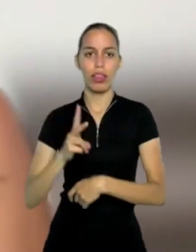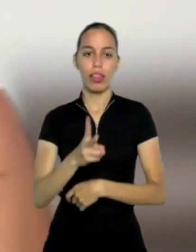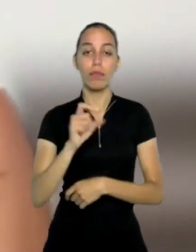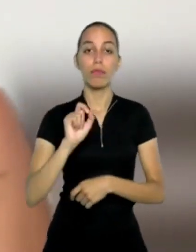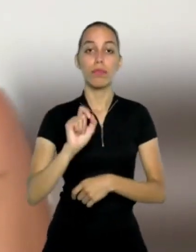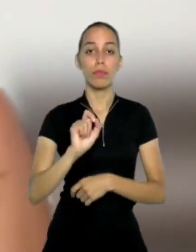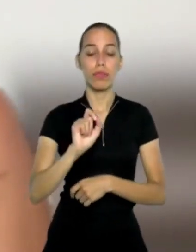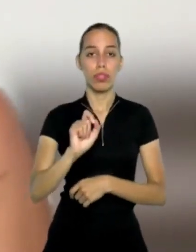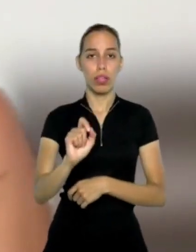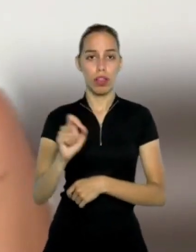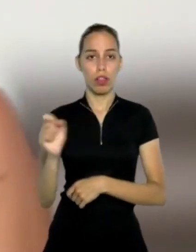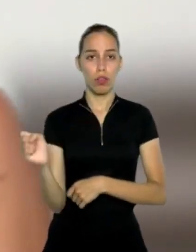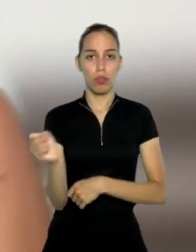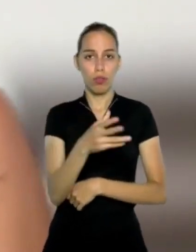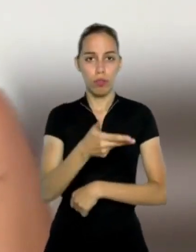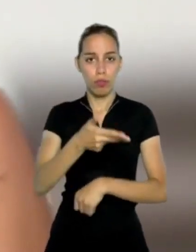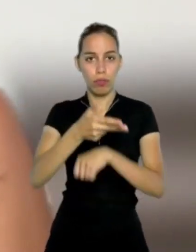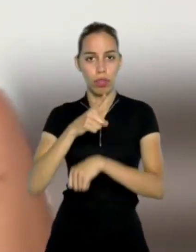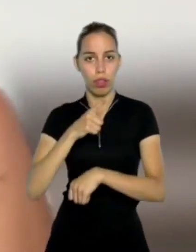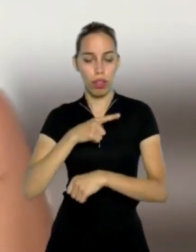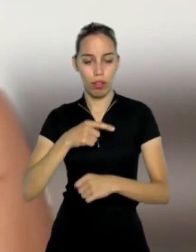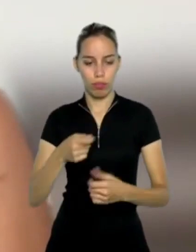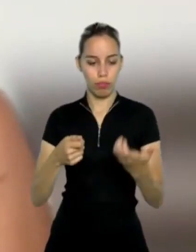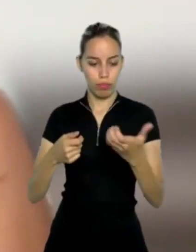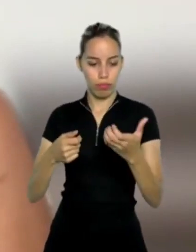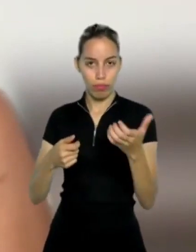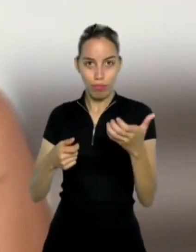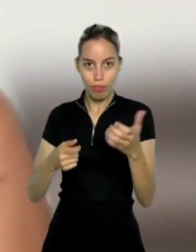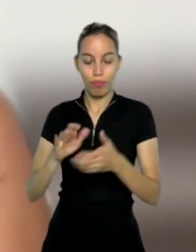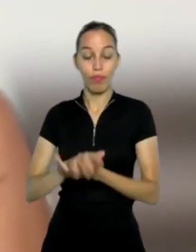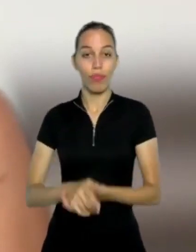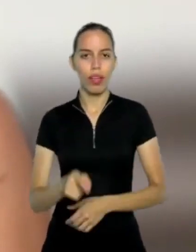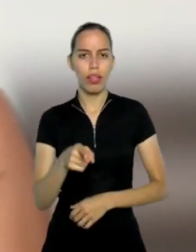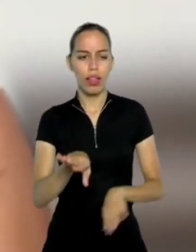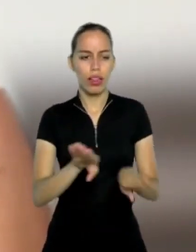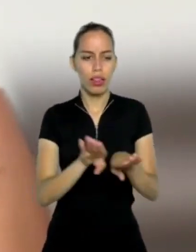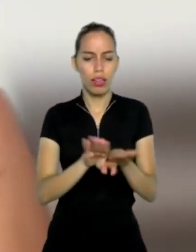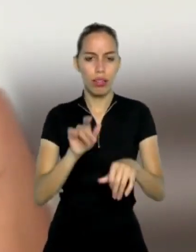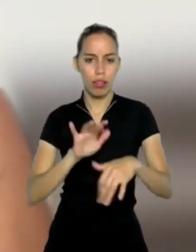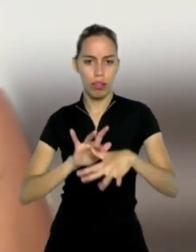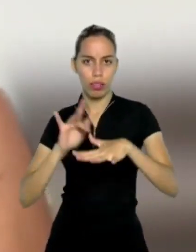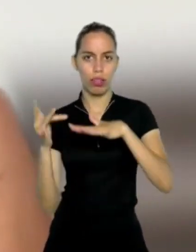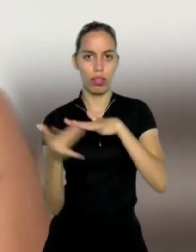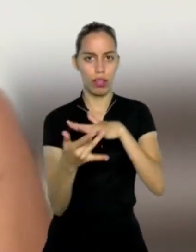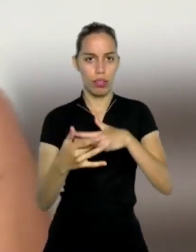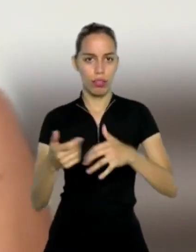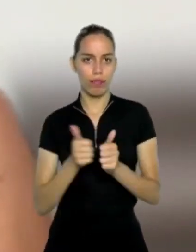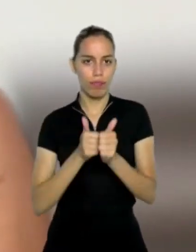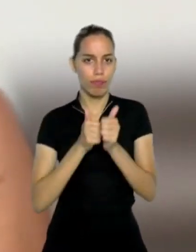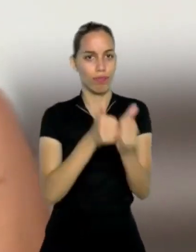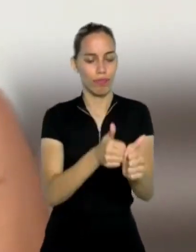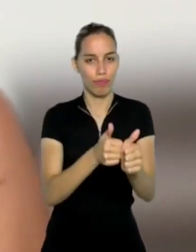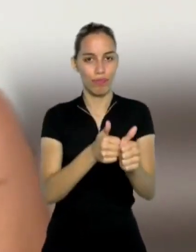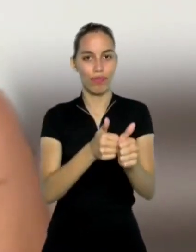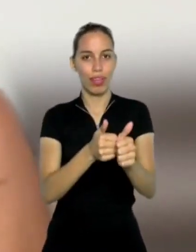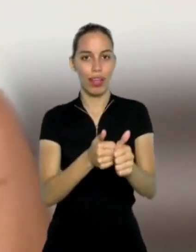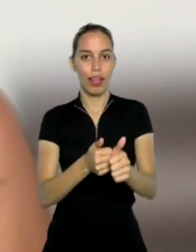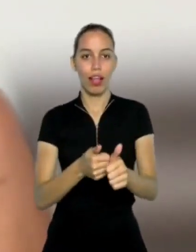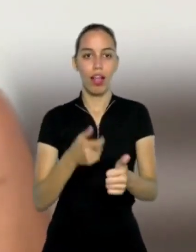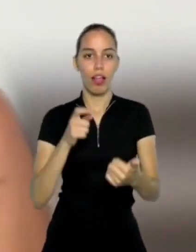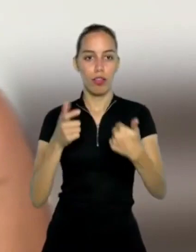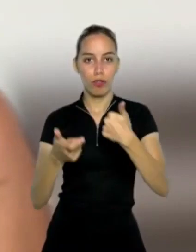ar. Te convido também para acessar as nossas redes sociais e curtir nosso Instagram, nosso